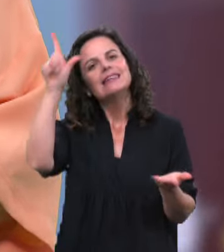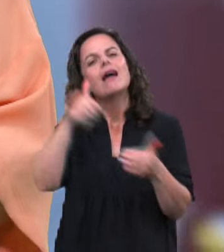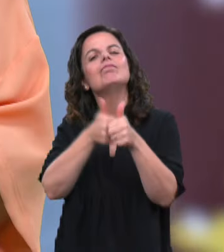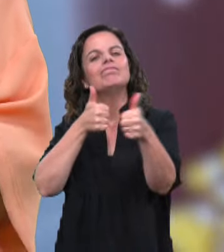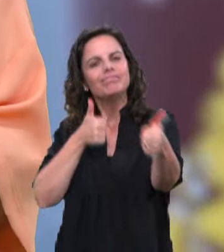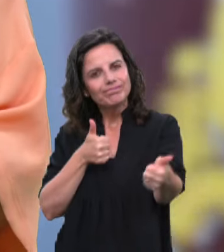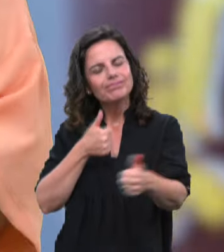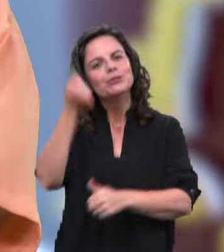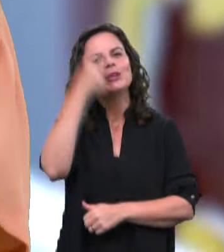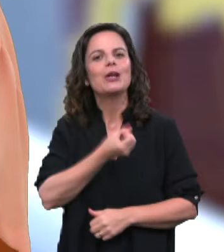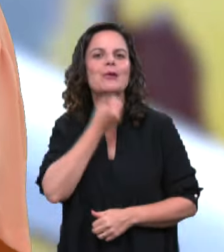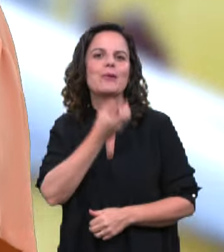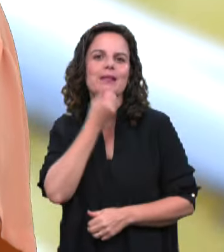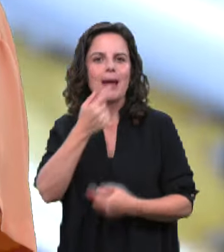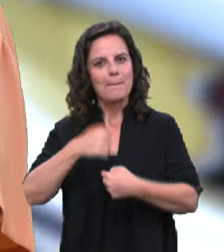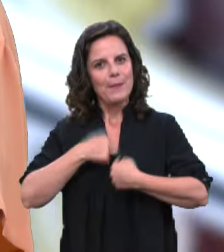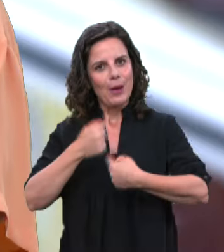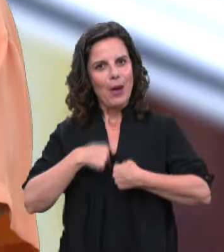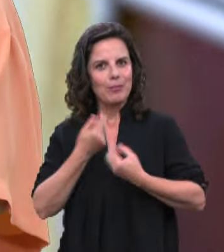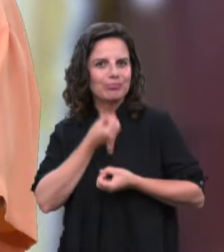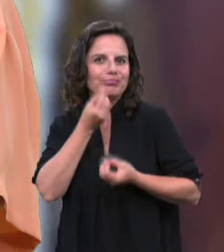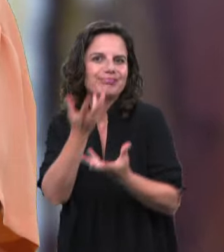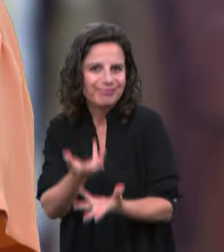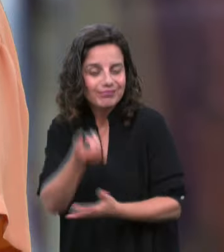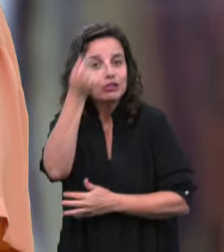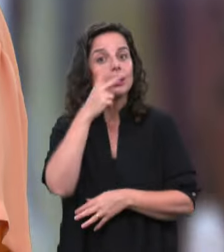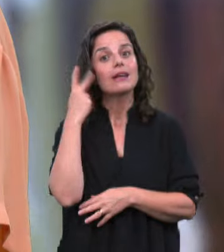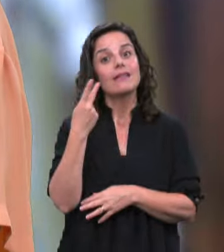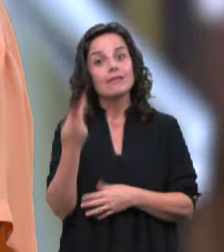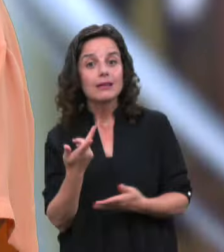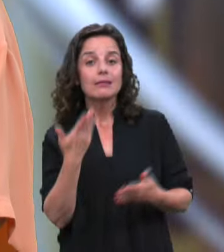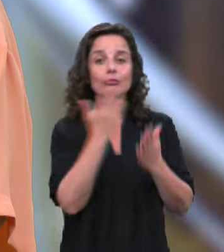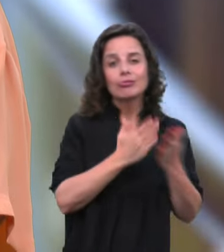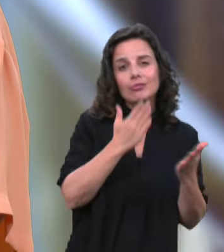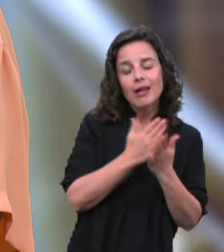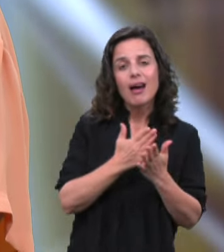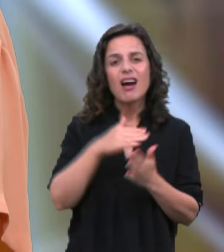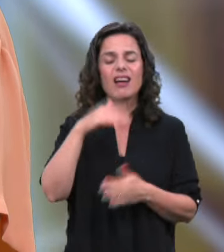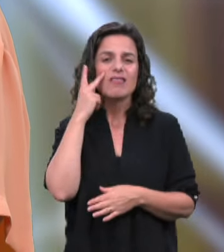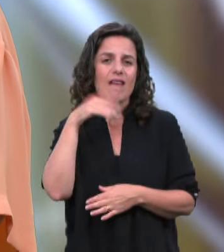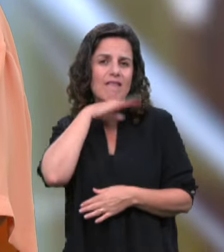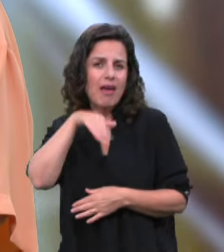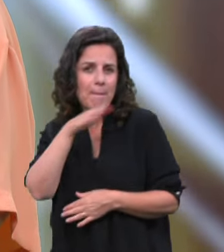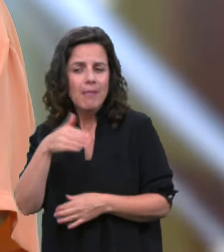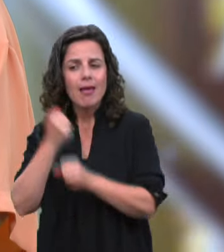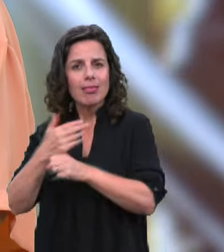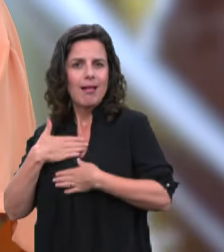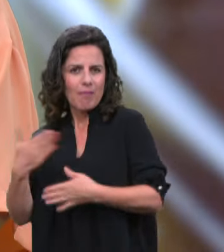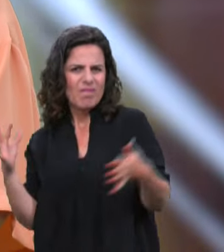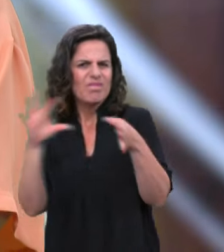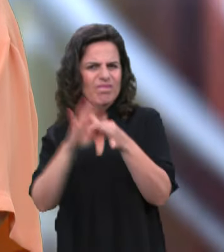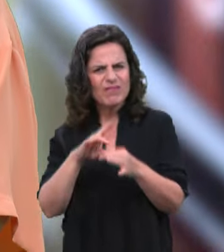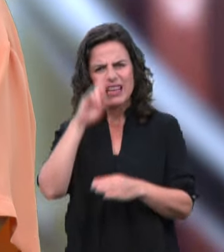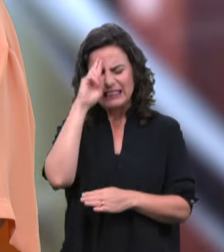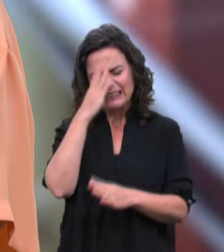à distância contadas na primeira pessoa. Histórias de vida de quem concilia o estudo com a vida familiar e profissional.